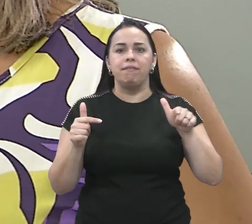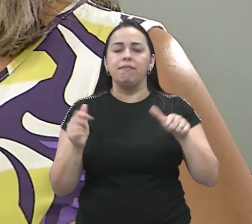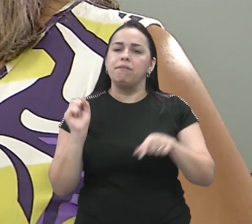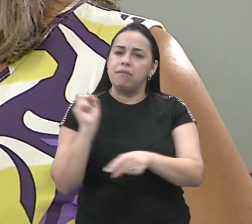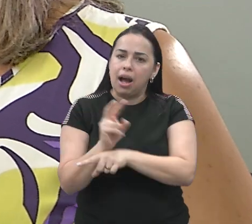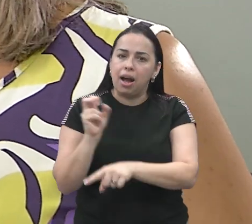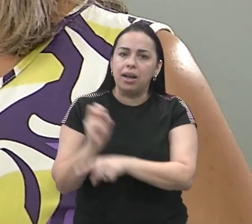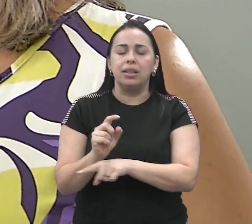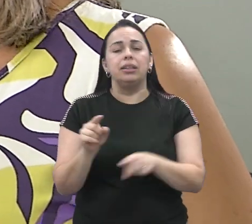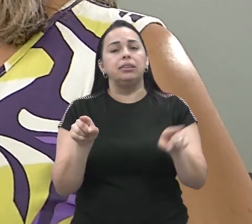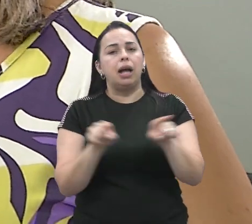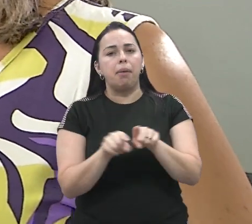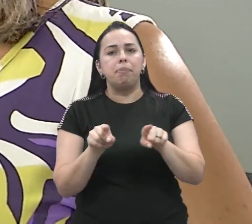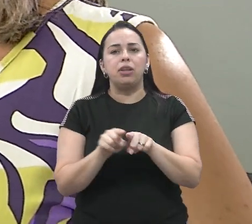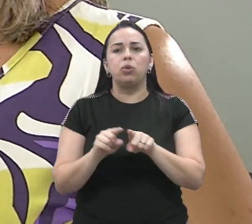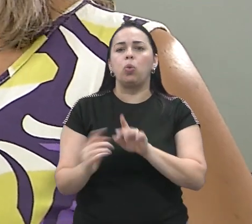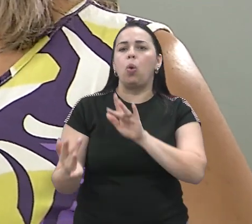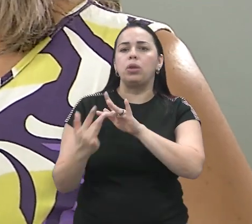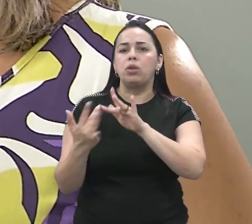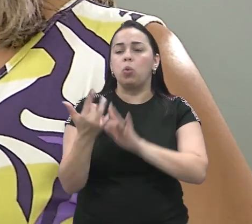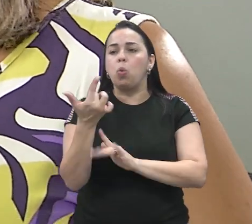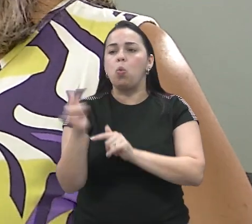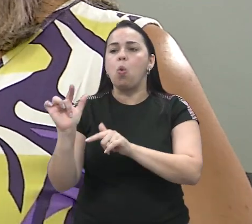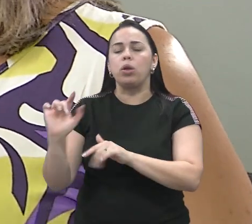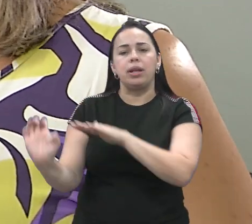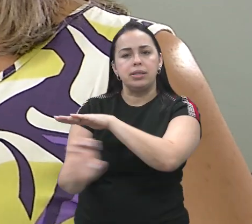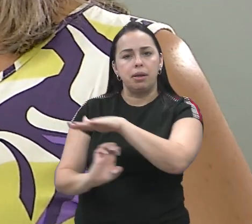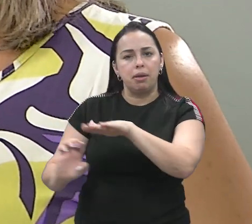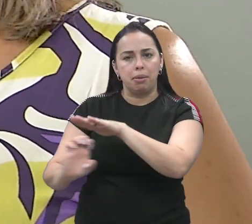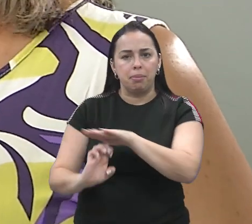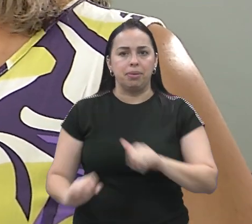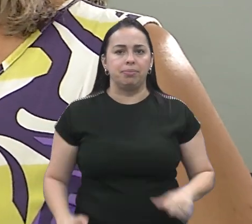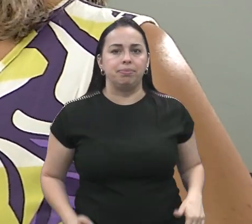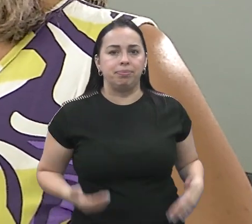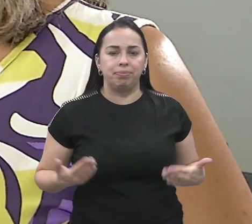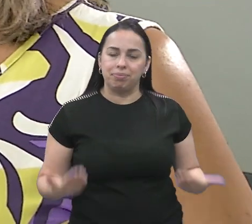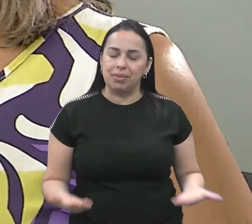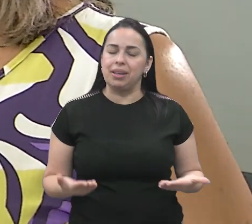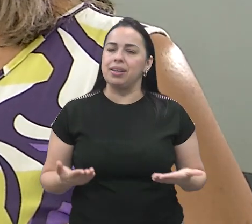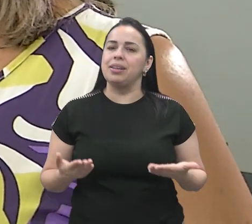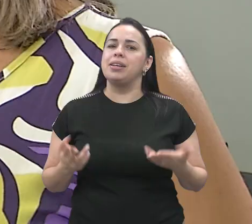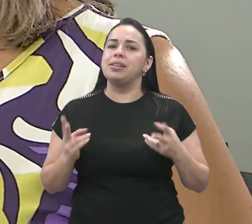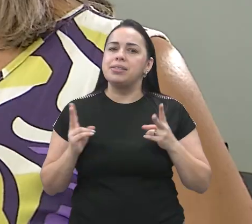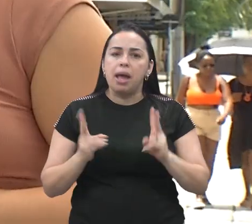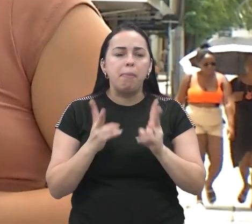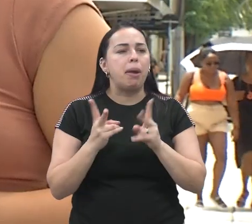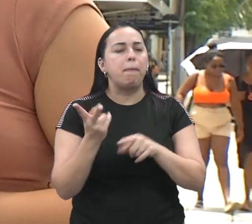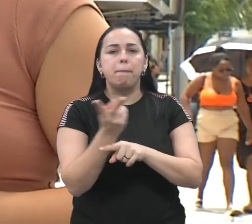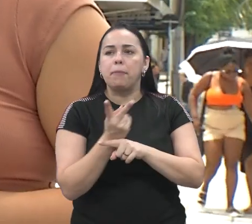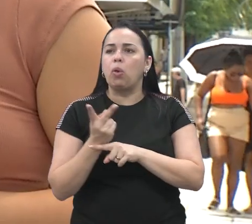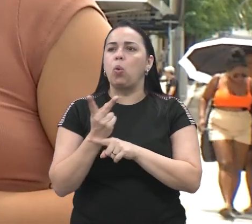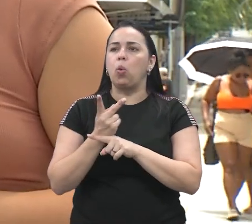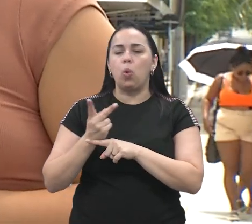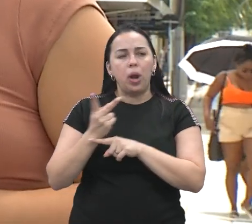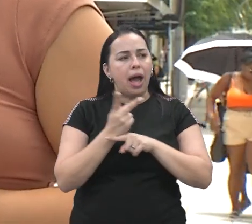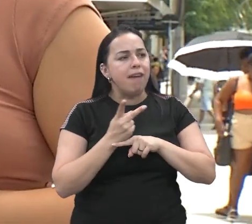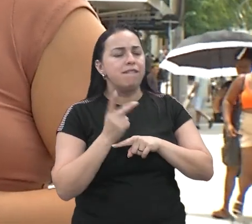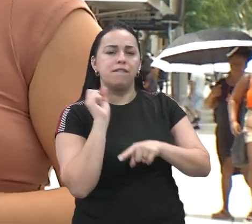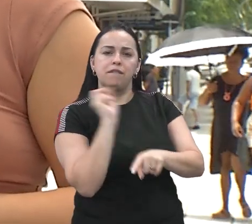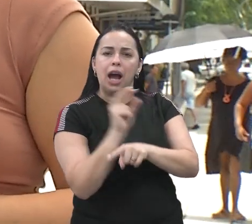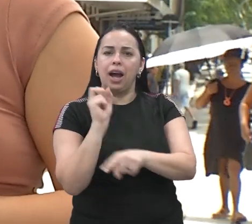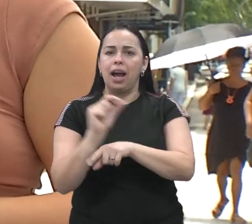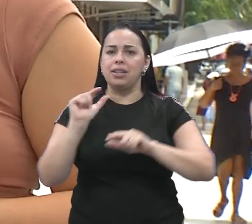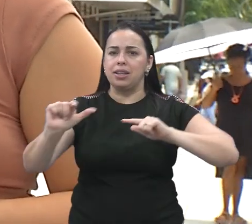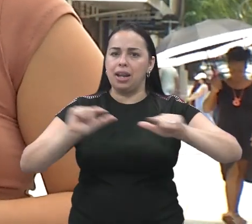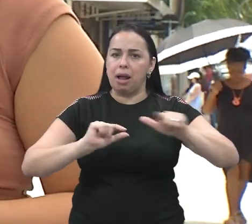outra vaga e também se conectar a uma empresa e também fazer aí novos projetos. Nunca é tarde para buscar aquela